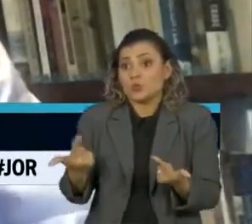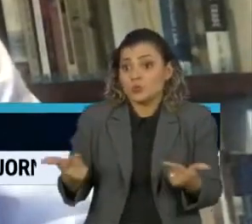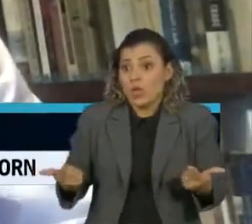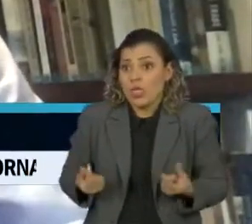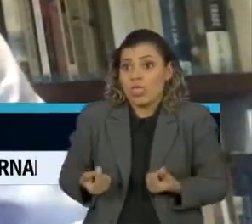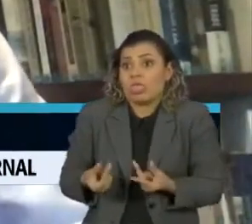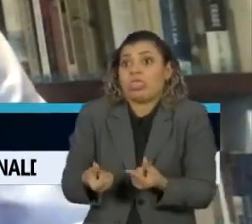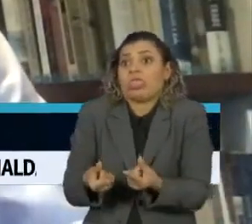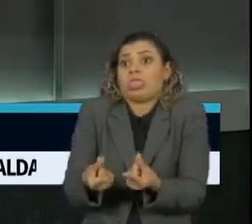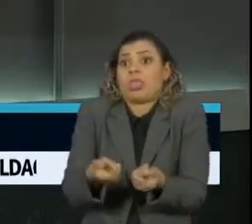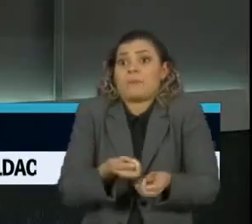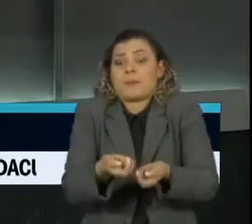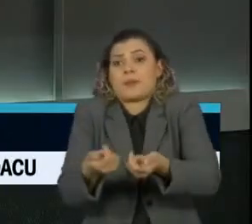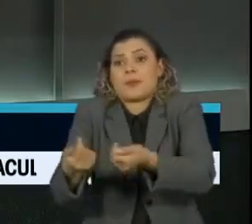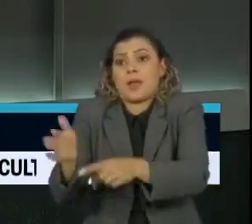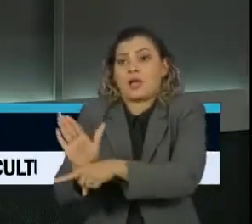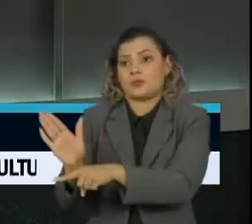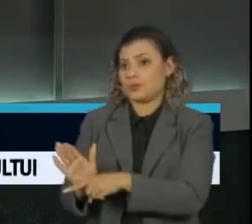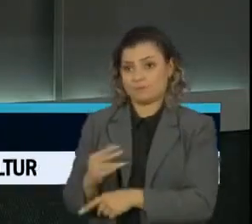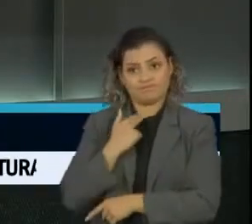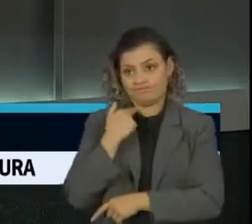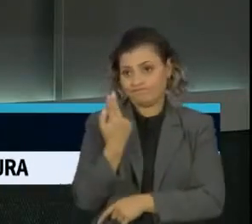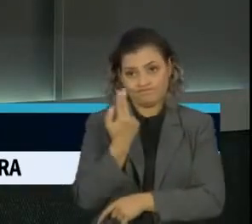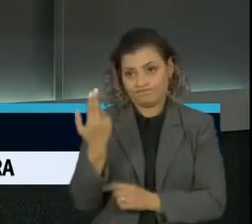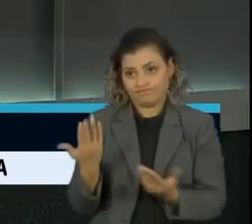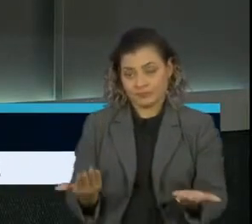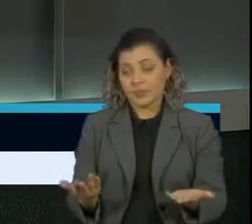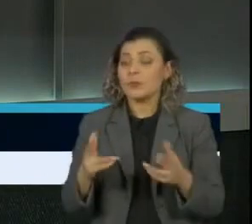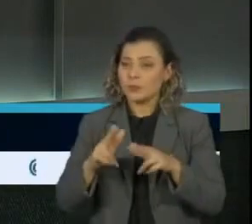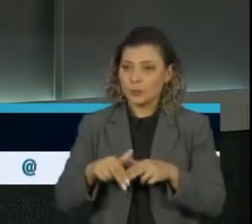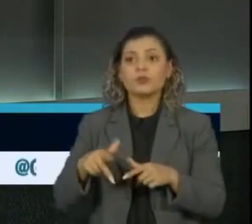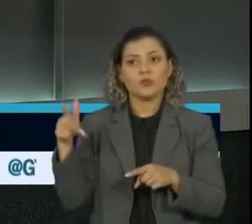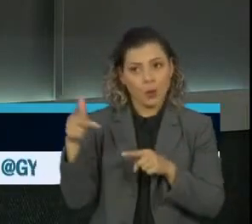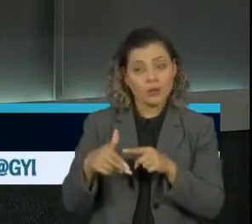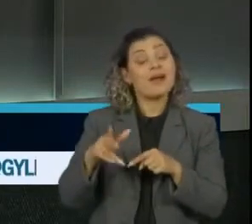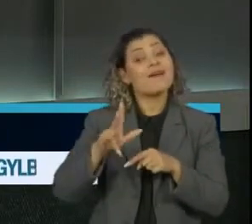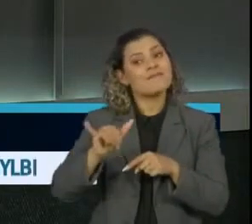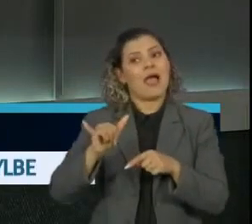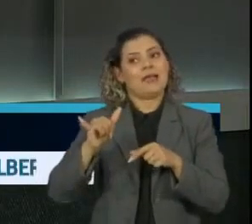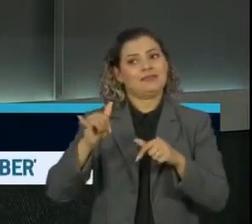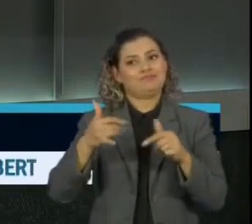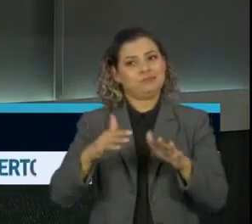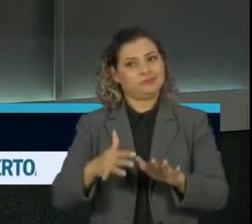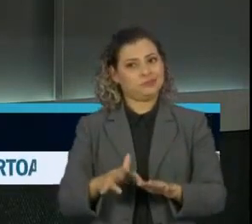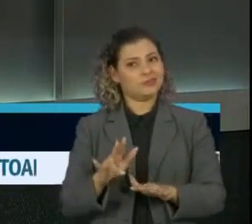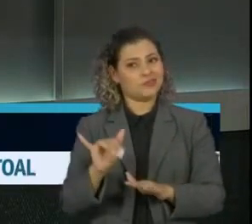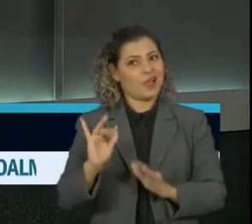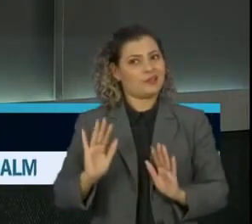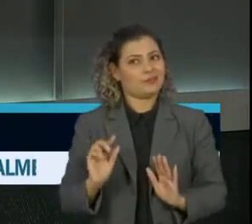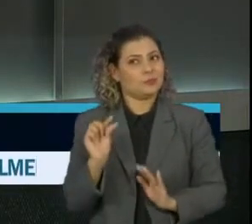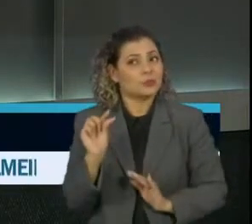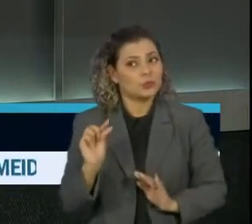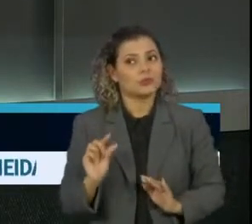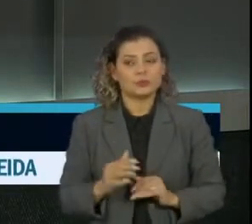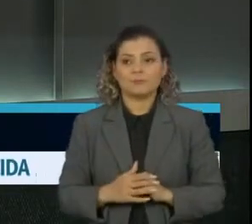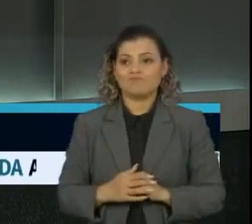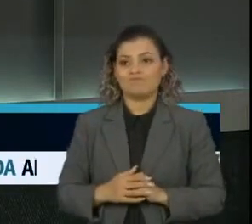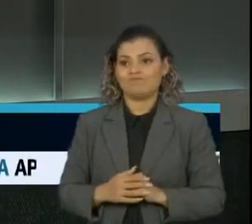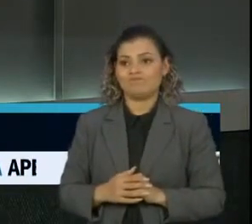que permitam que elas fiquem aí para sempre. Então, deverá haver uma retirada paulatina delas, de maneira que